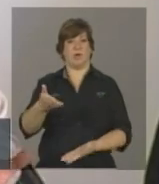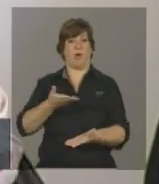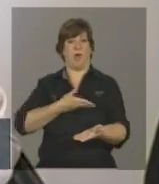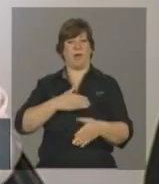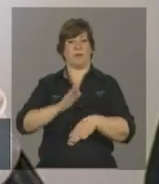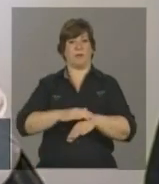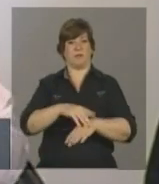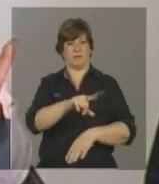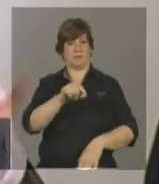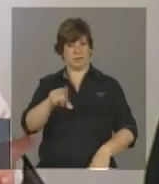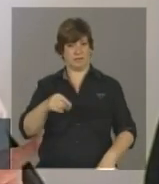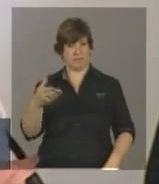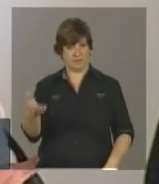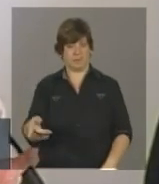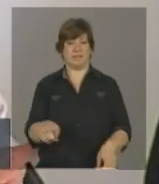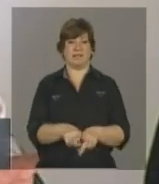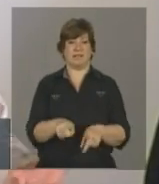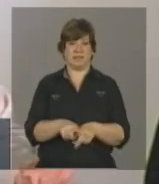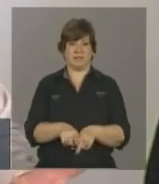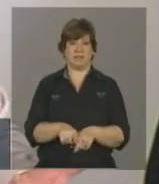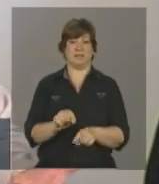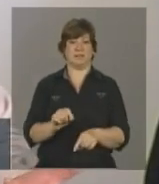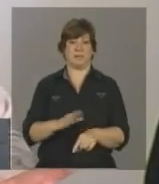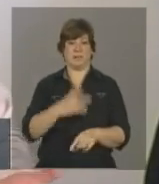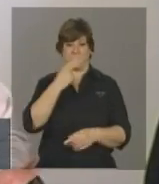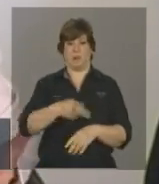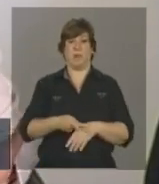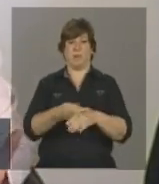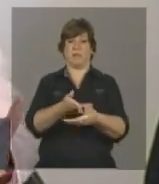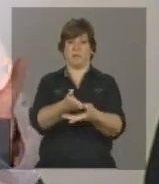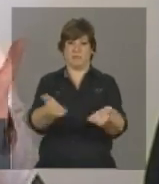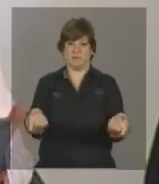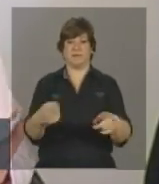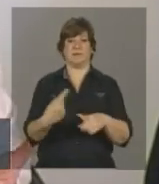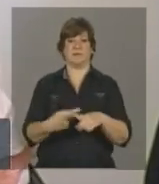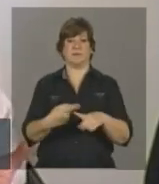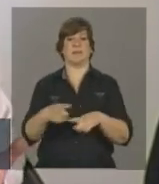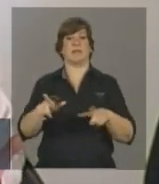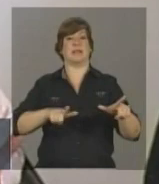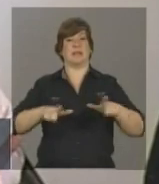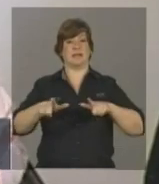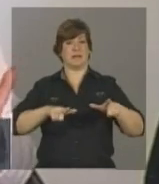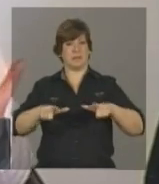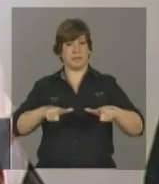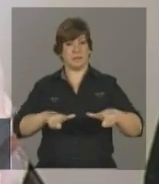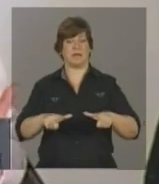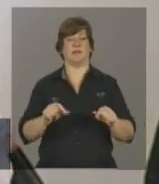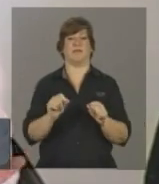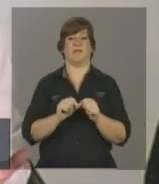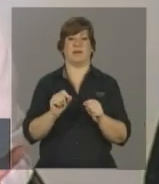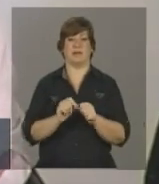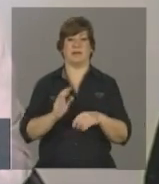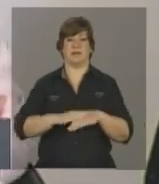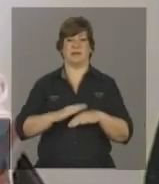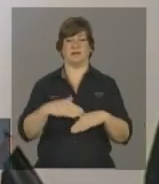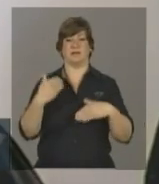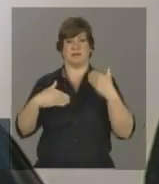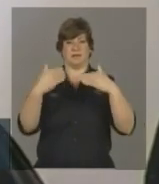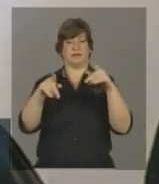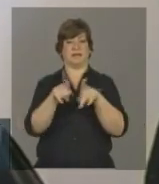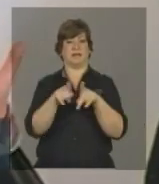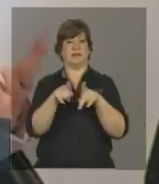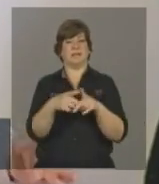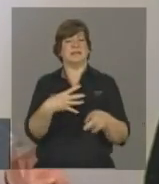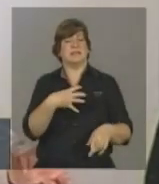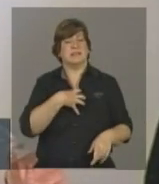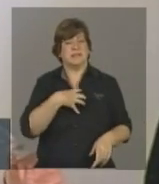colegas para ser um homenageado pelo trabalho desenvolvido por ele, mas também pelo